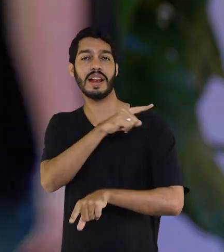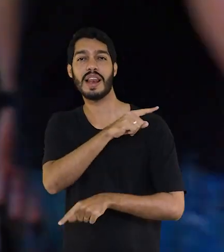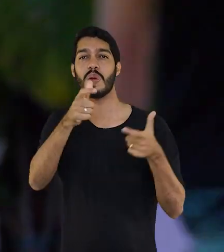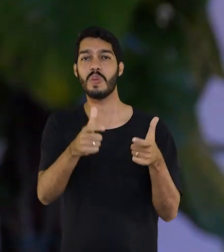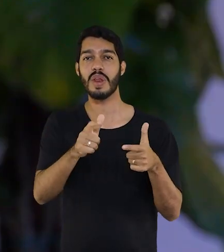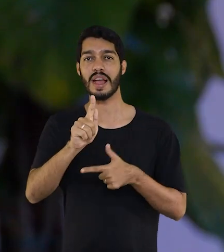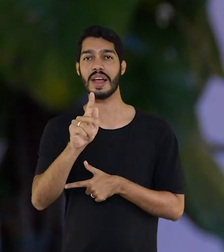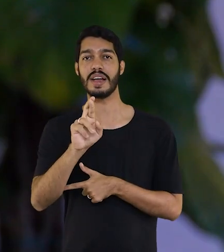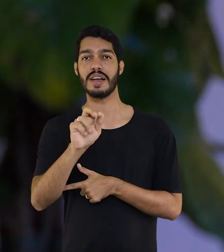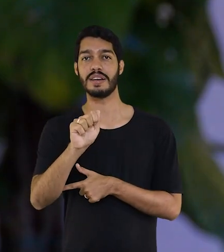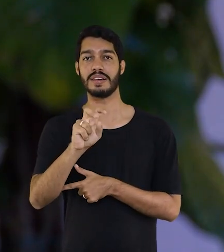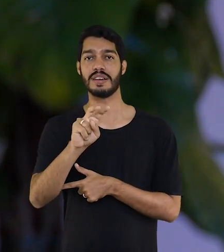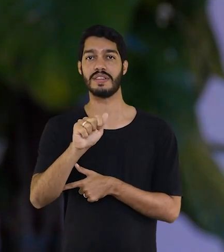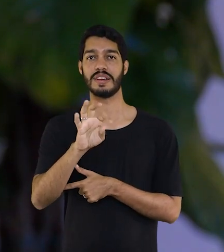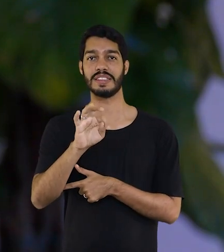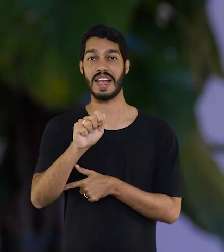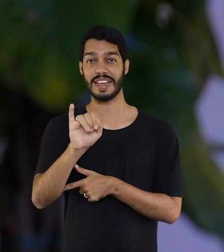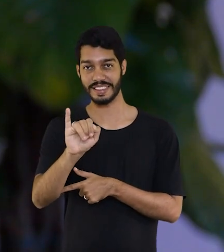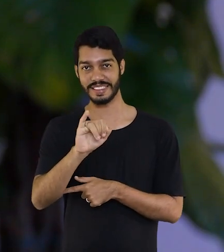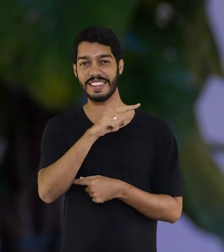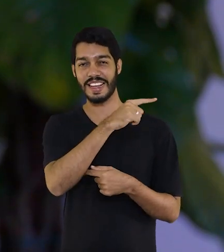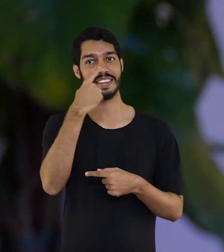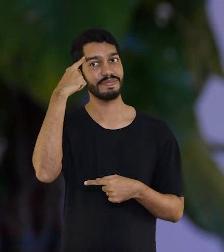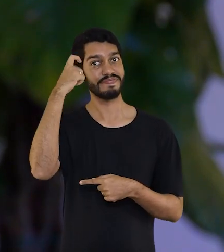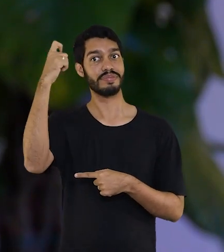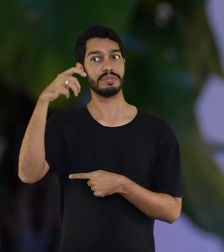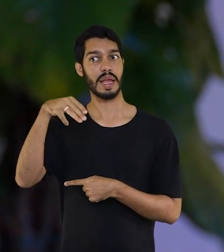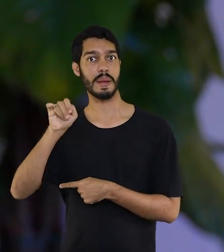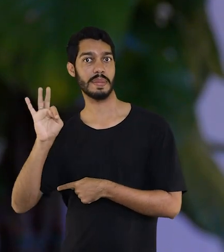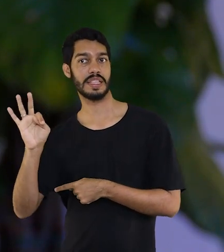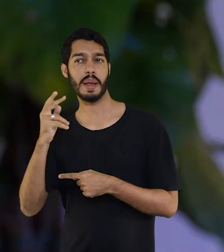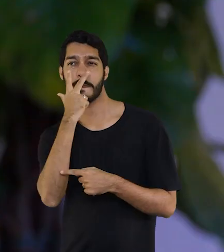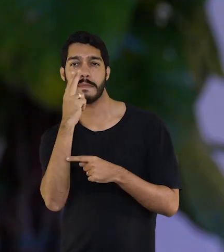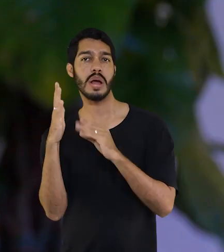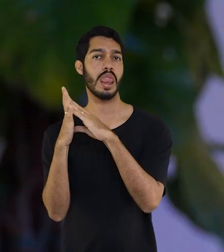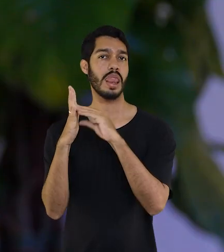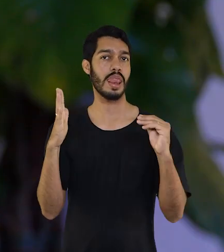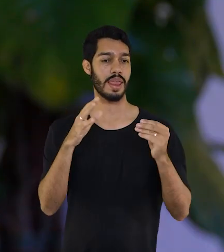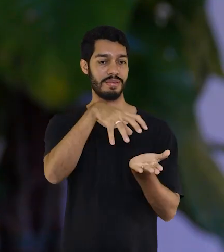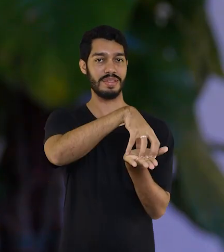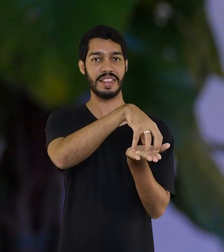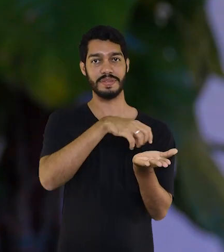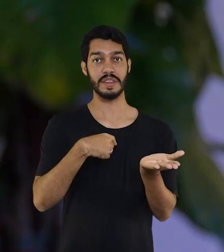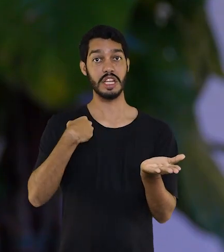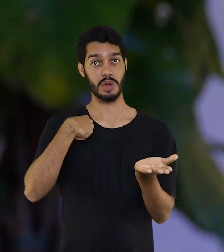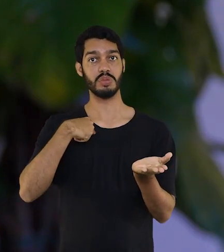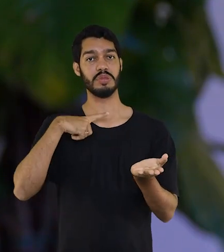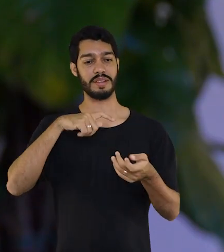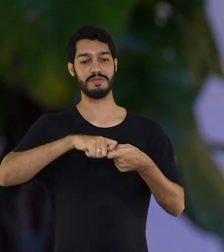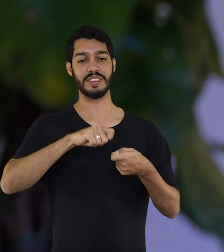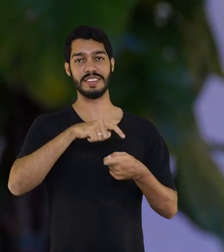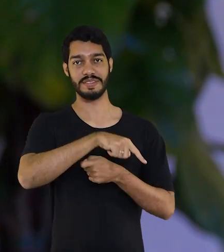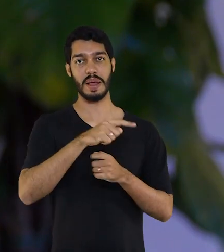universitário lá em Gravataí, inspirado no MIT, em Caltech, um centro de excelência em tecnologia. E